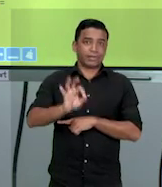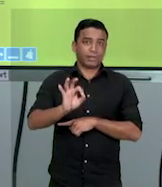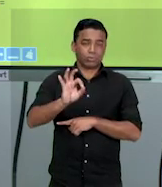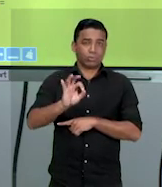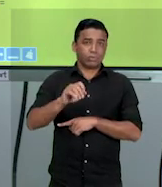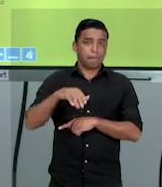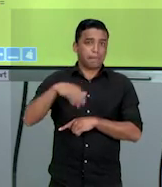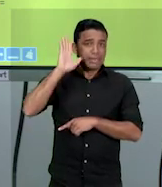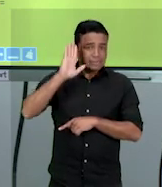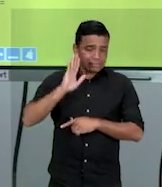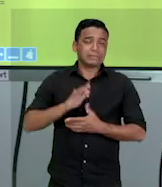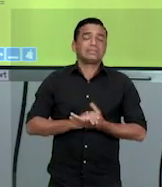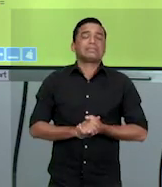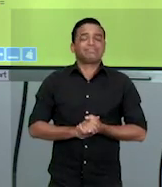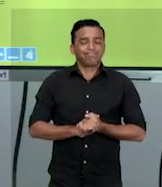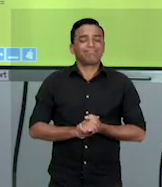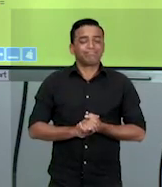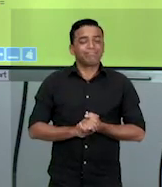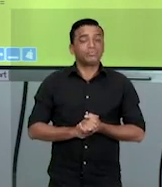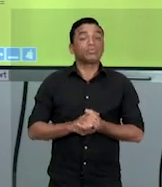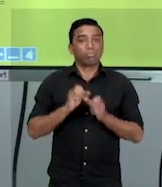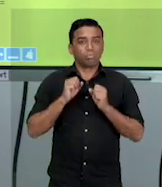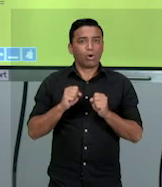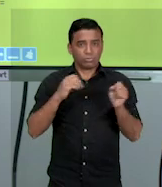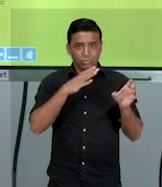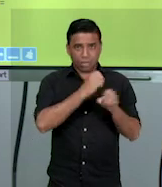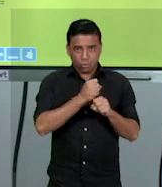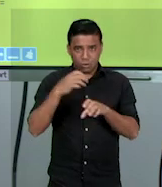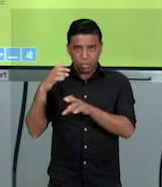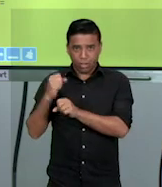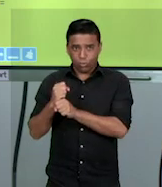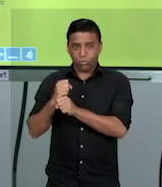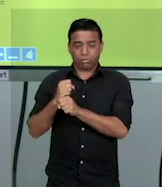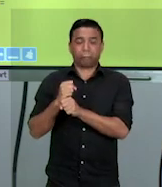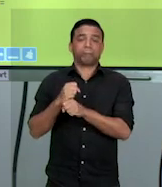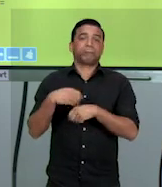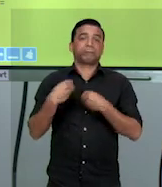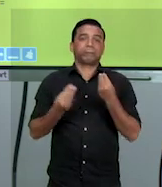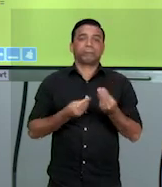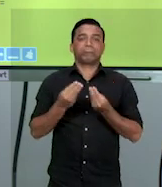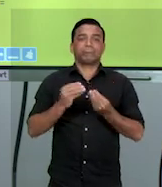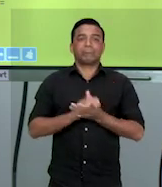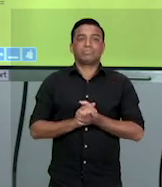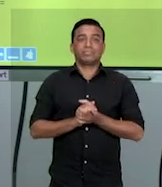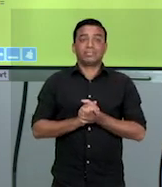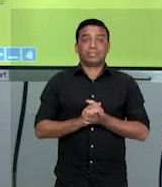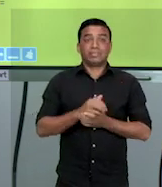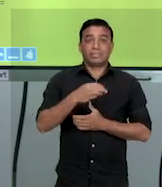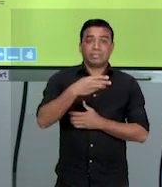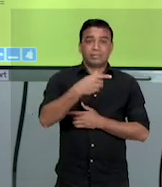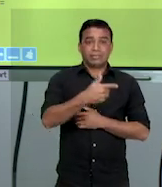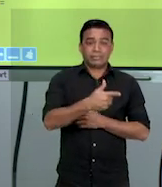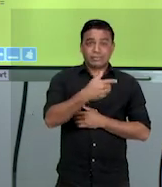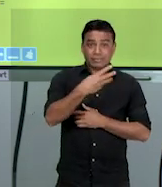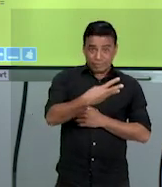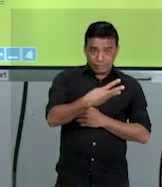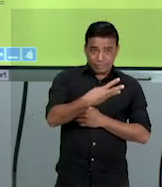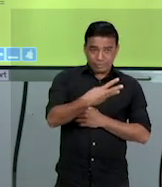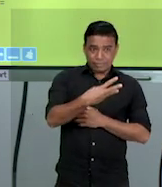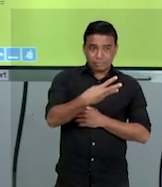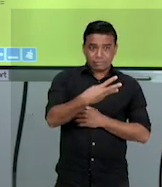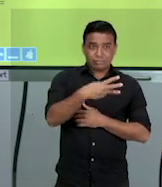25%. Então, eu posso fazer esse cálculo assim: 32, que é